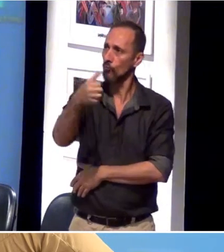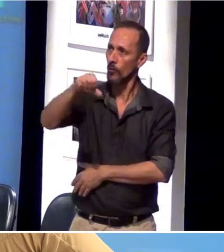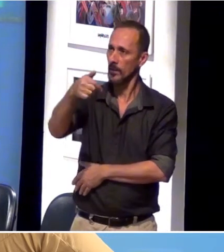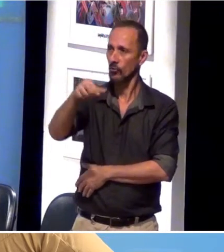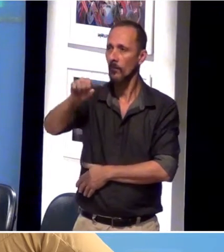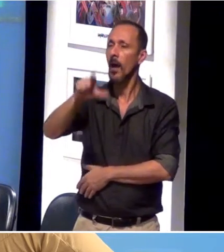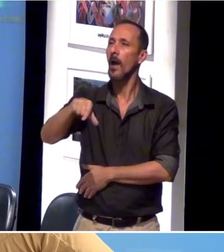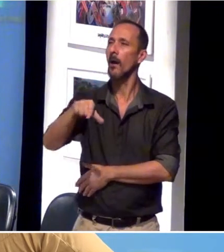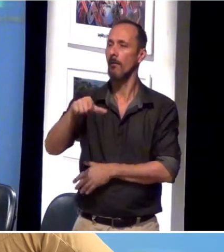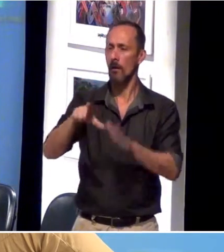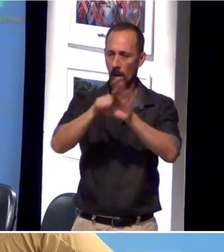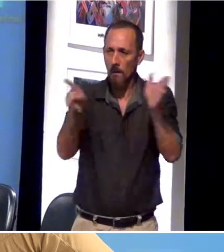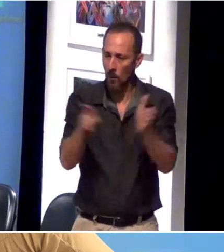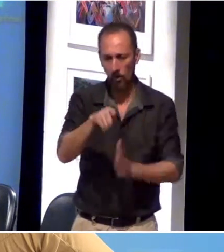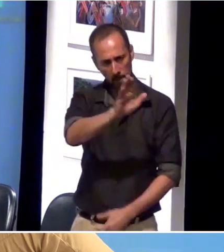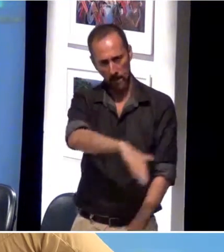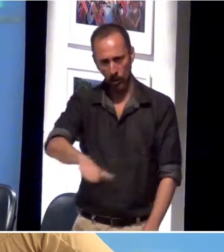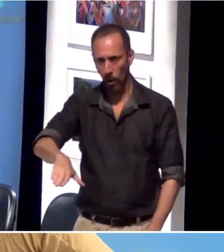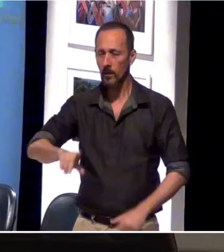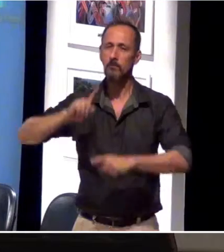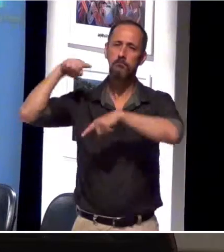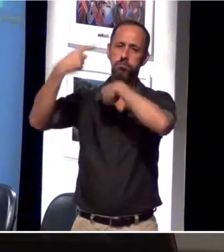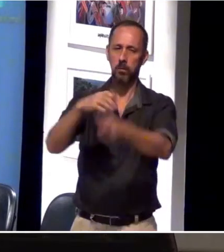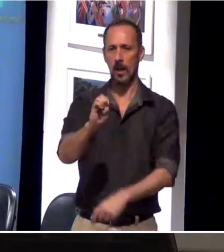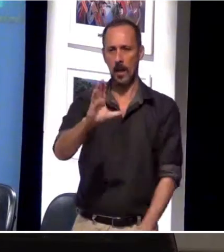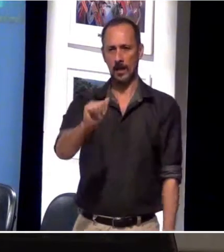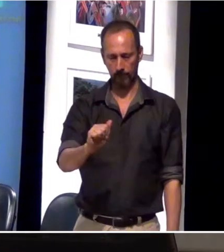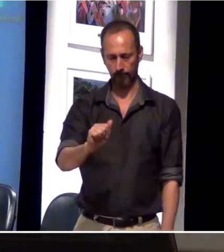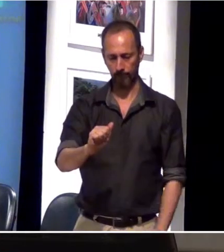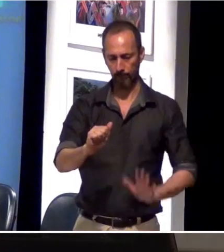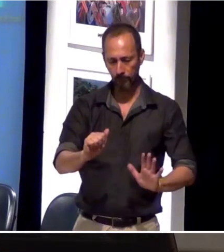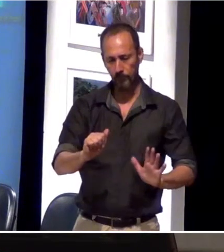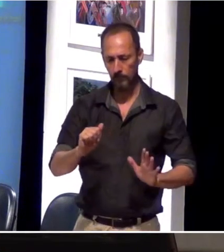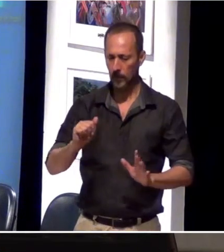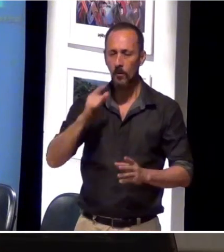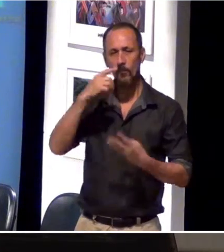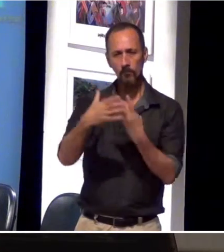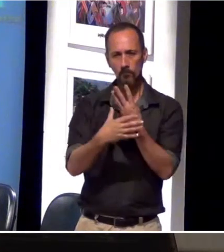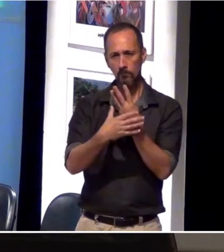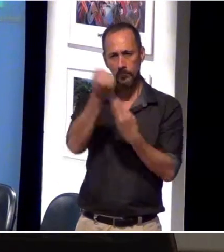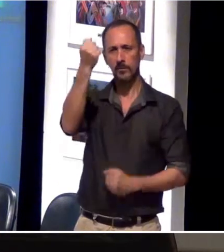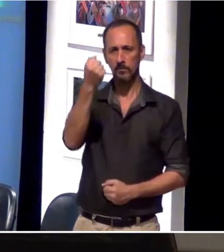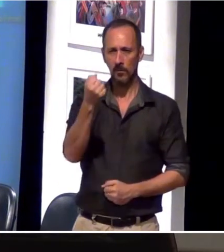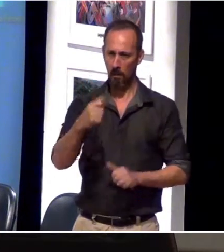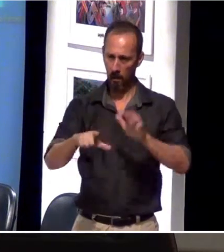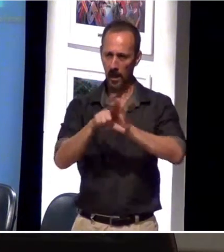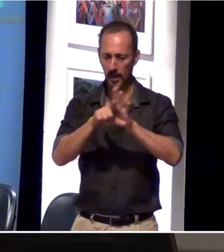que é o Código de Menores, e depois o ECA. Se a gente pega as três leis, tem uma